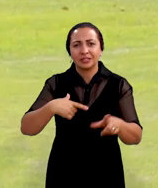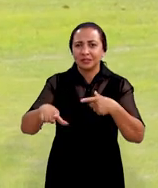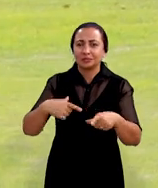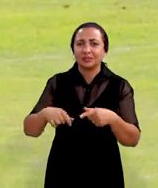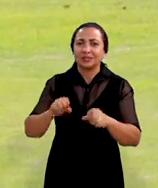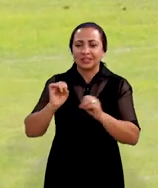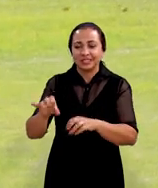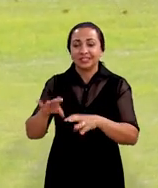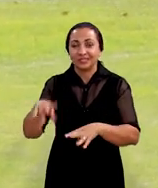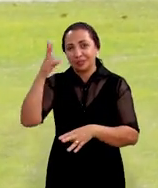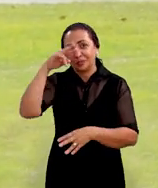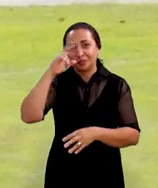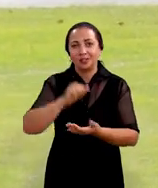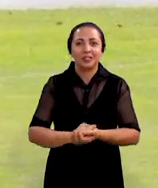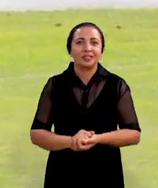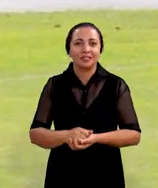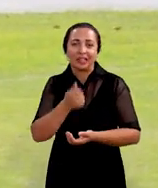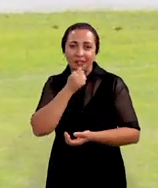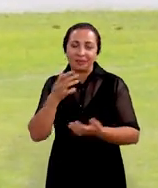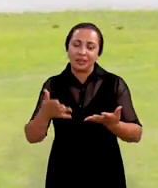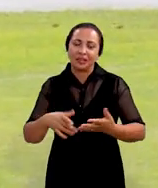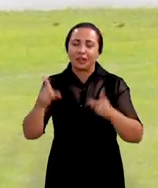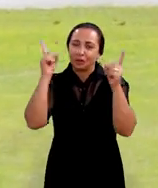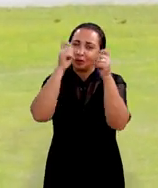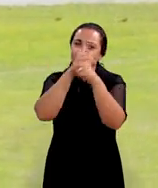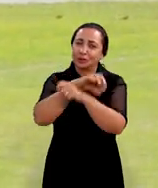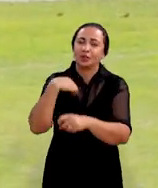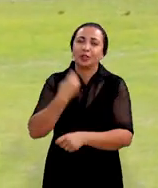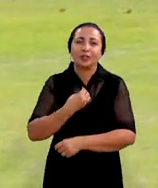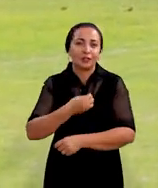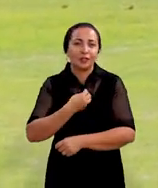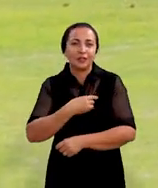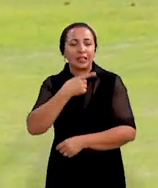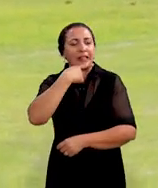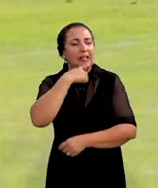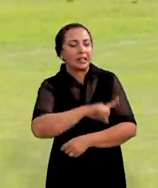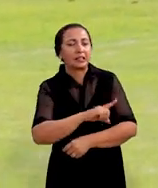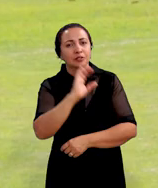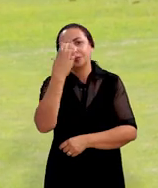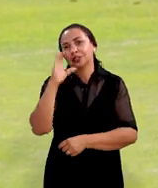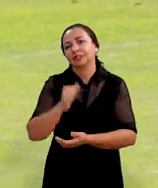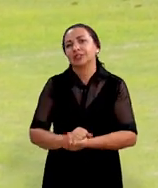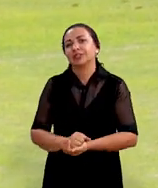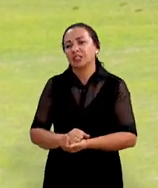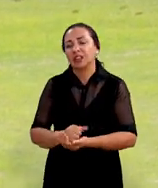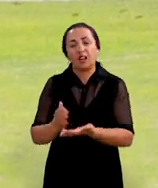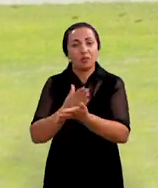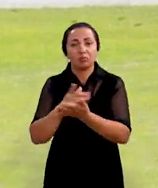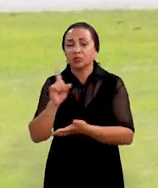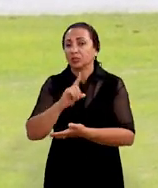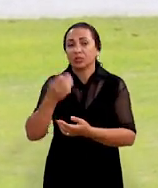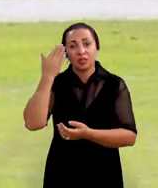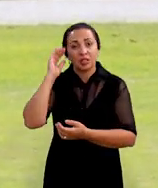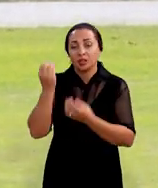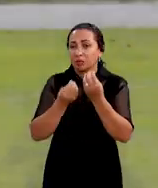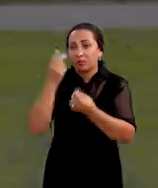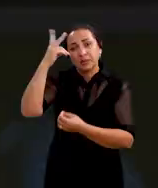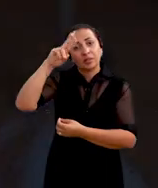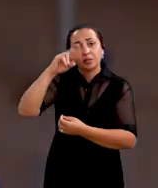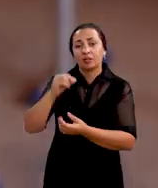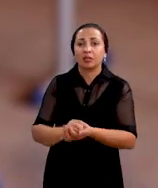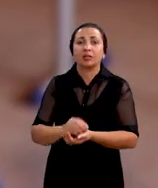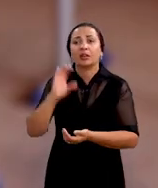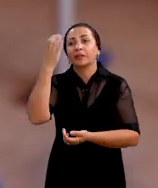nessa tarefa de dar aula de história, ainda mais num momento tão difícil que a gente vive, de negação da ciência. Muitos não consideram mais